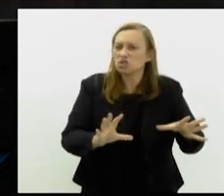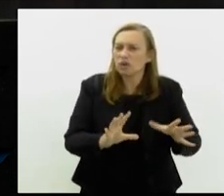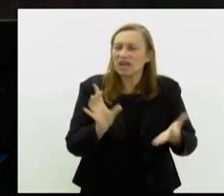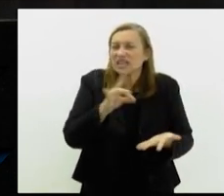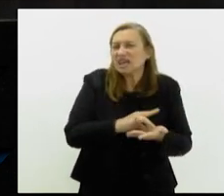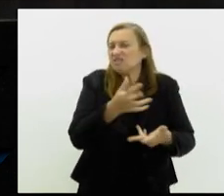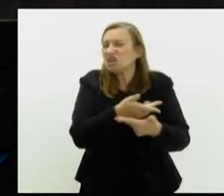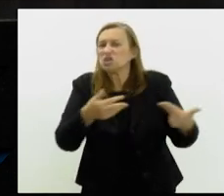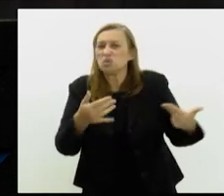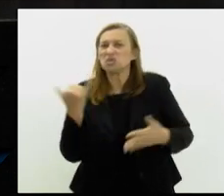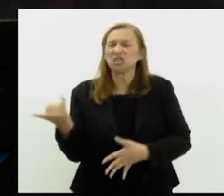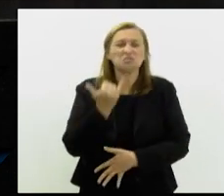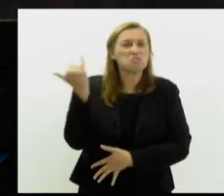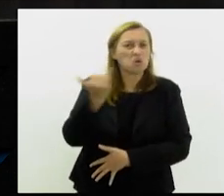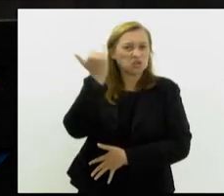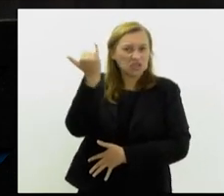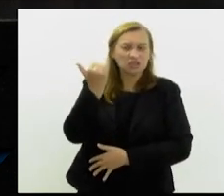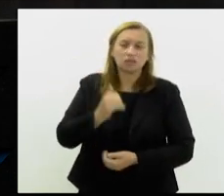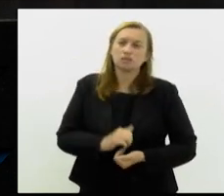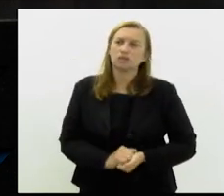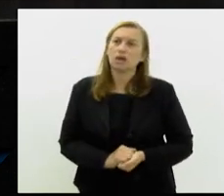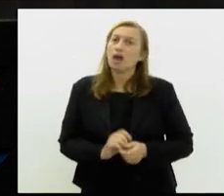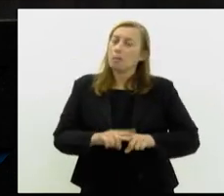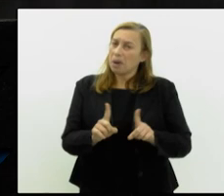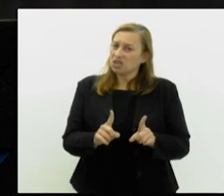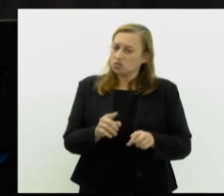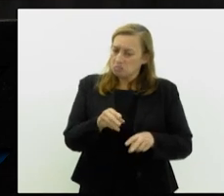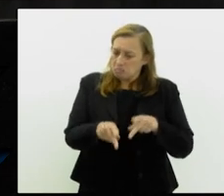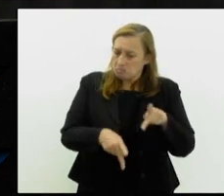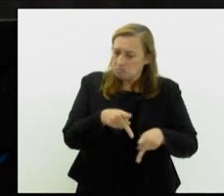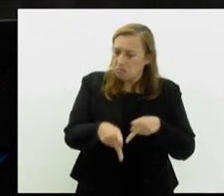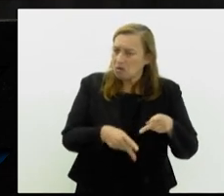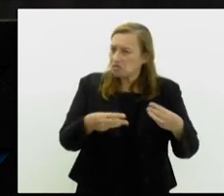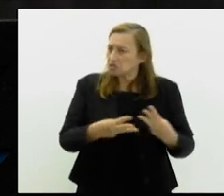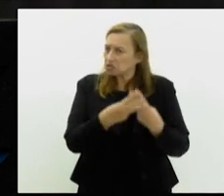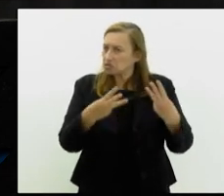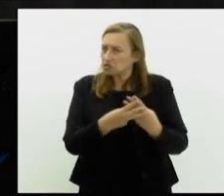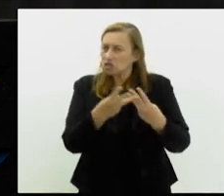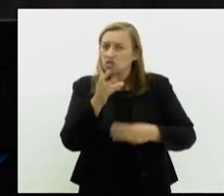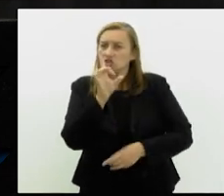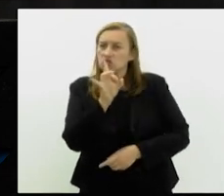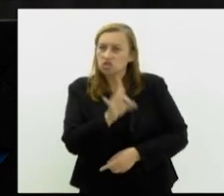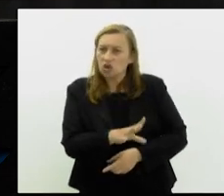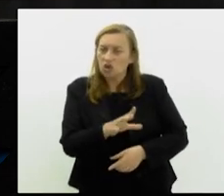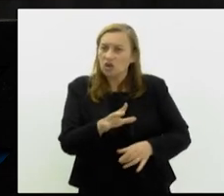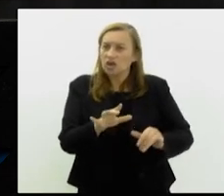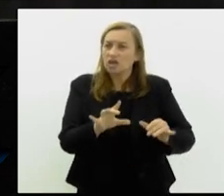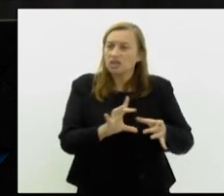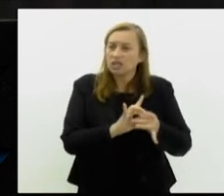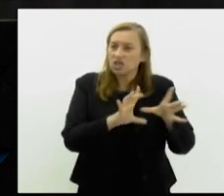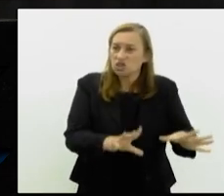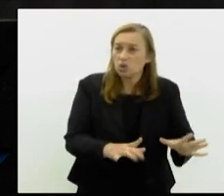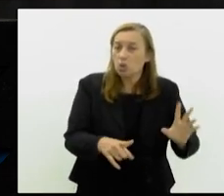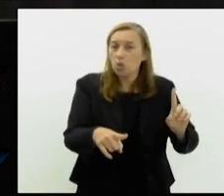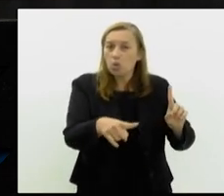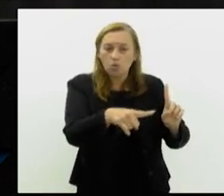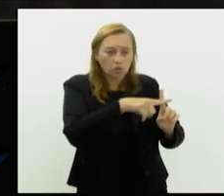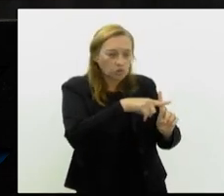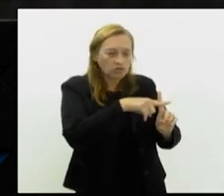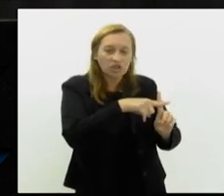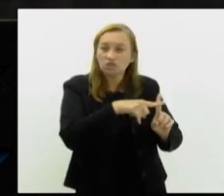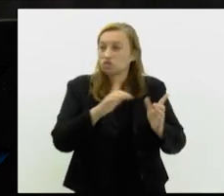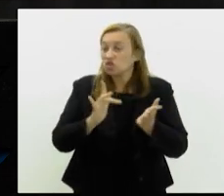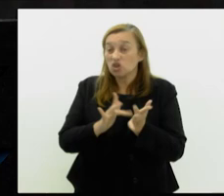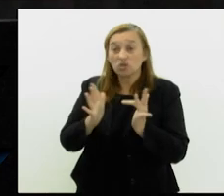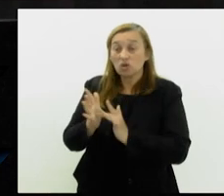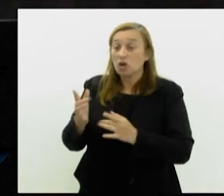várias civilizações mas que os judeus só deixaram a crucificação de Jesus Cristo porque